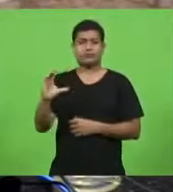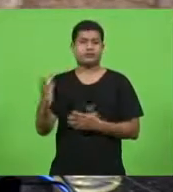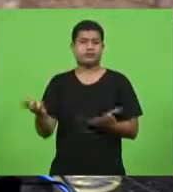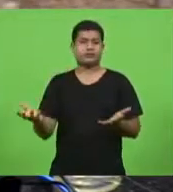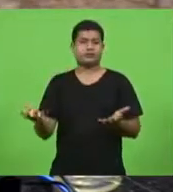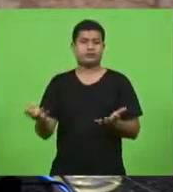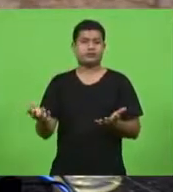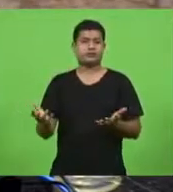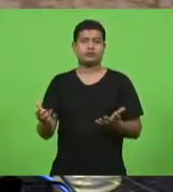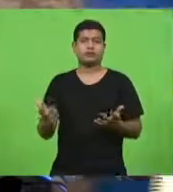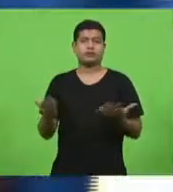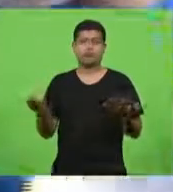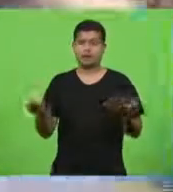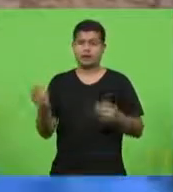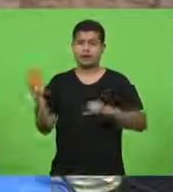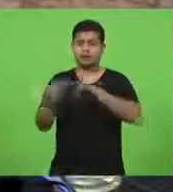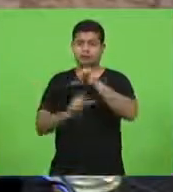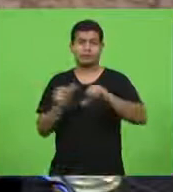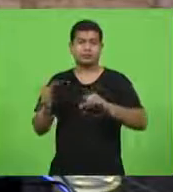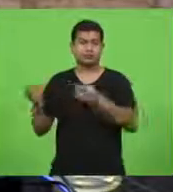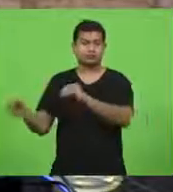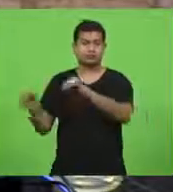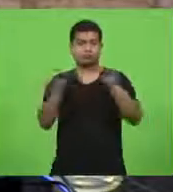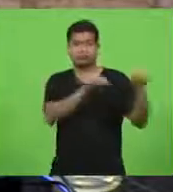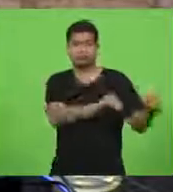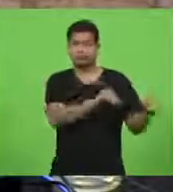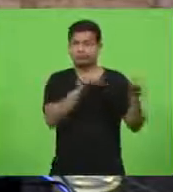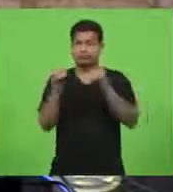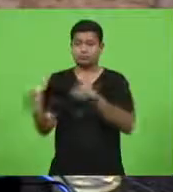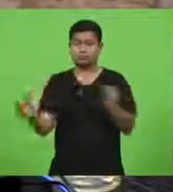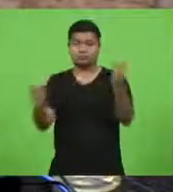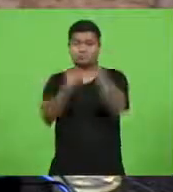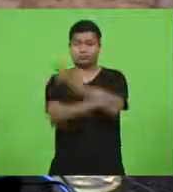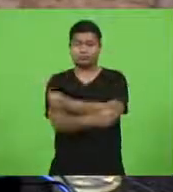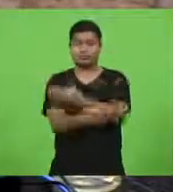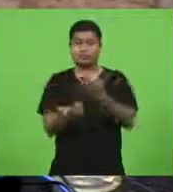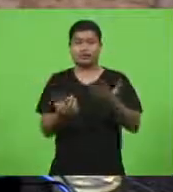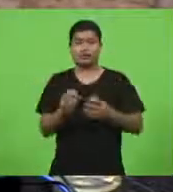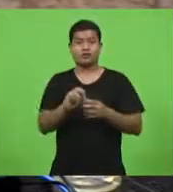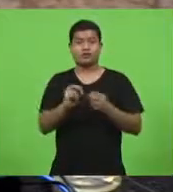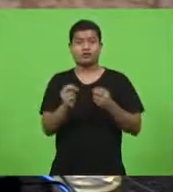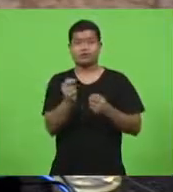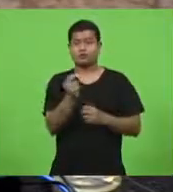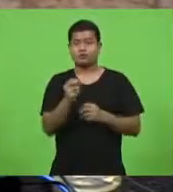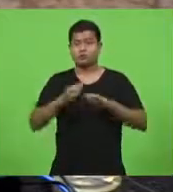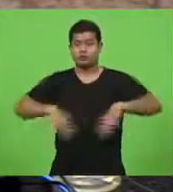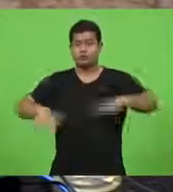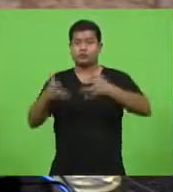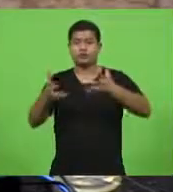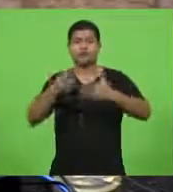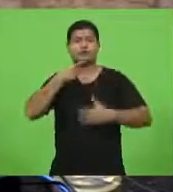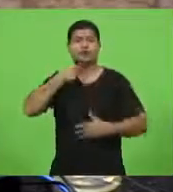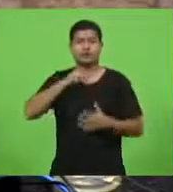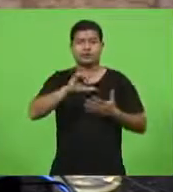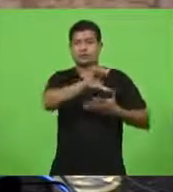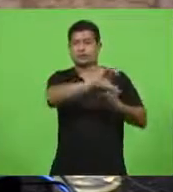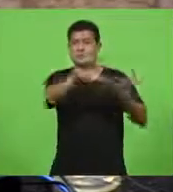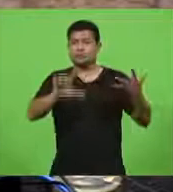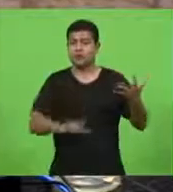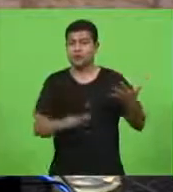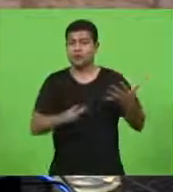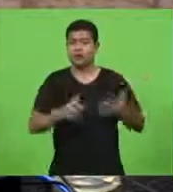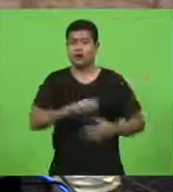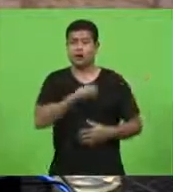Então, essa troca, na verdade, é isso. Todo mundo se afunila ali, essa litoralização tem prejudicado o interior, né? Por isso que deveria